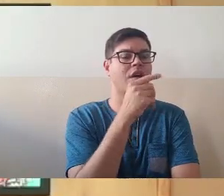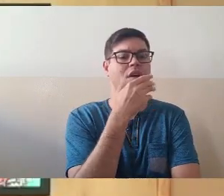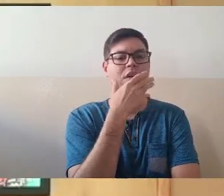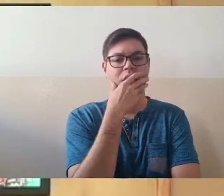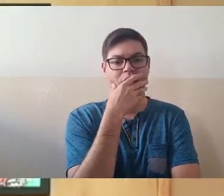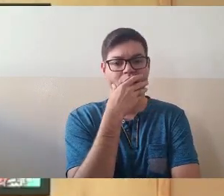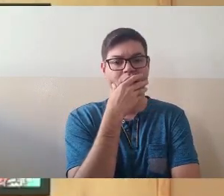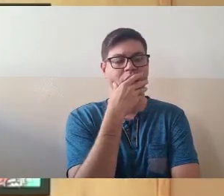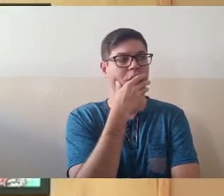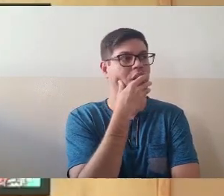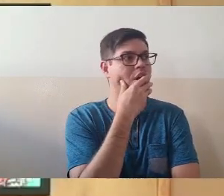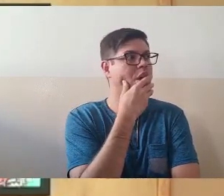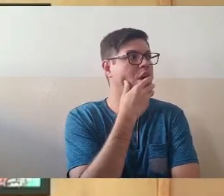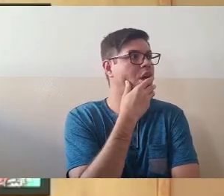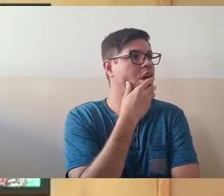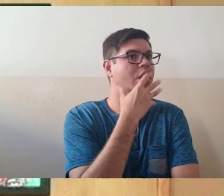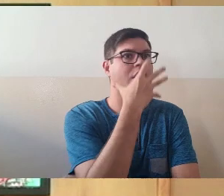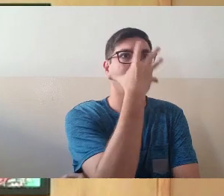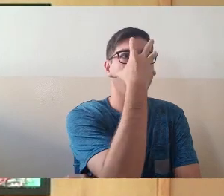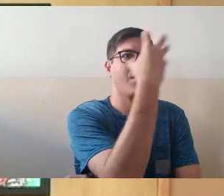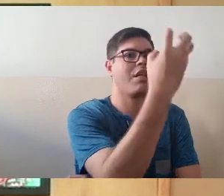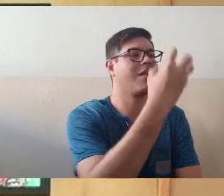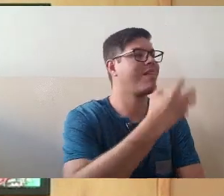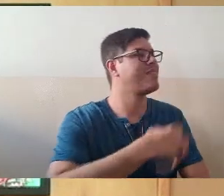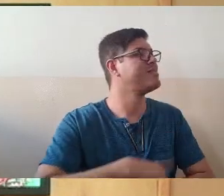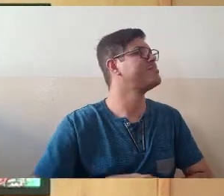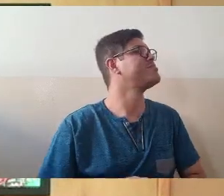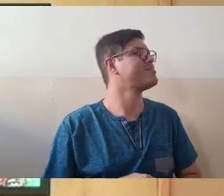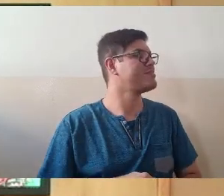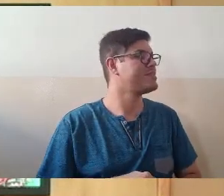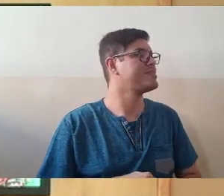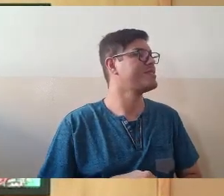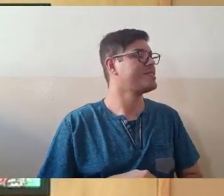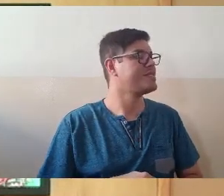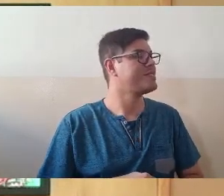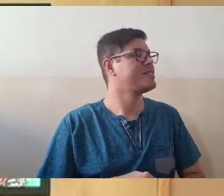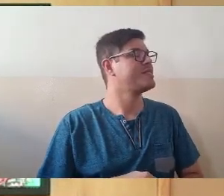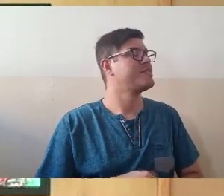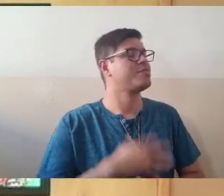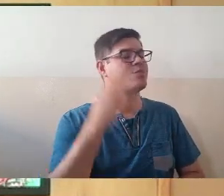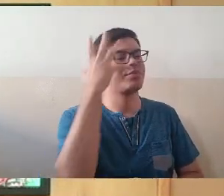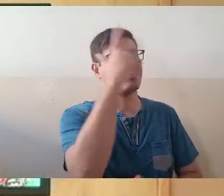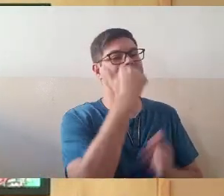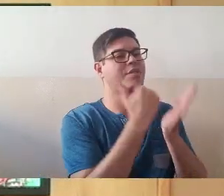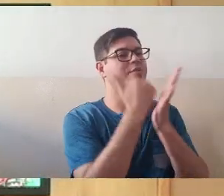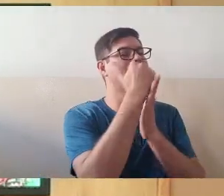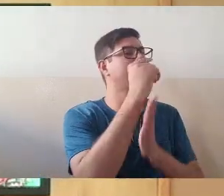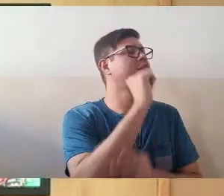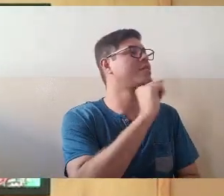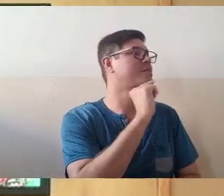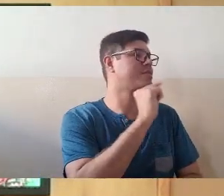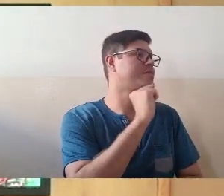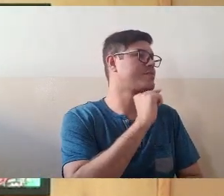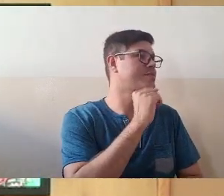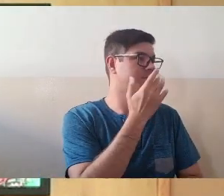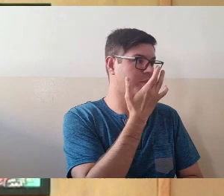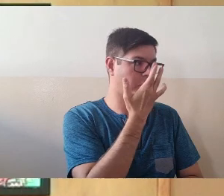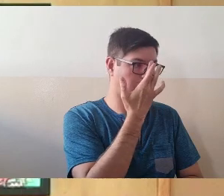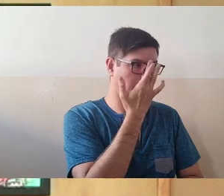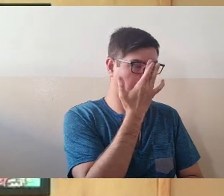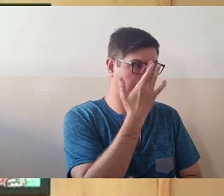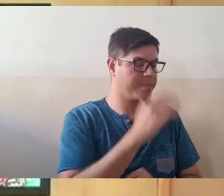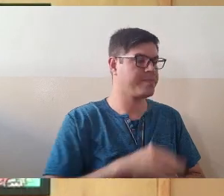É fascinante. Muito bom isso. Né? Muito bom. E o mais bonito, a contrapartida que partiu por parte da